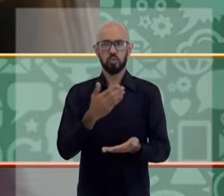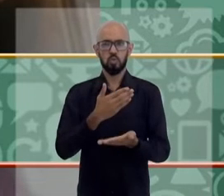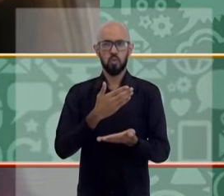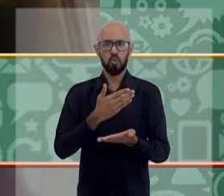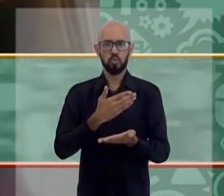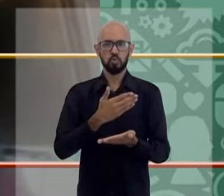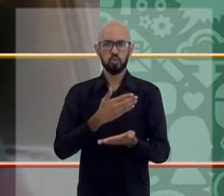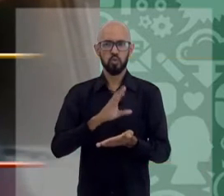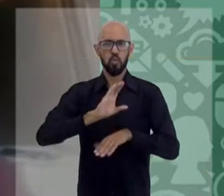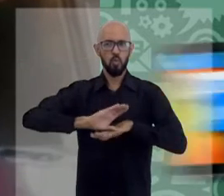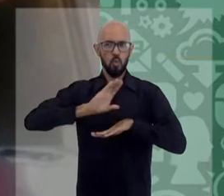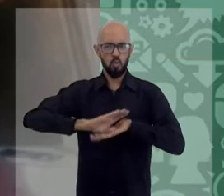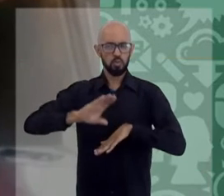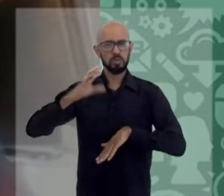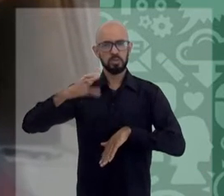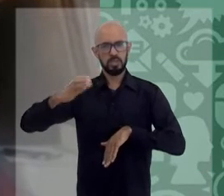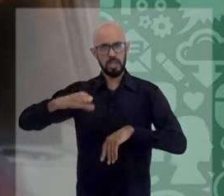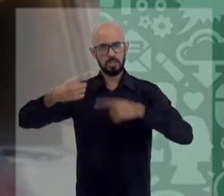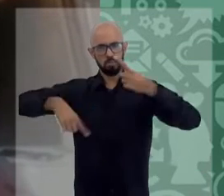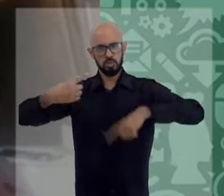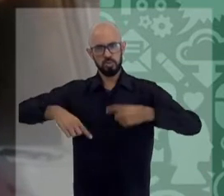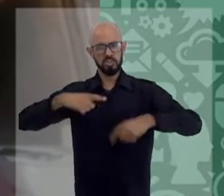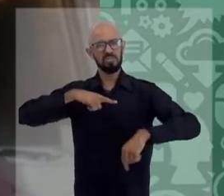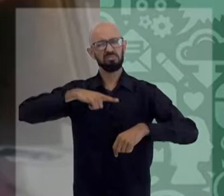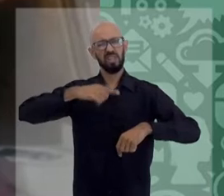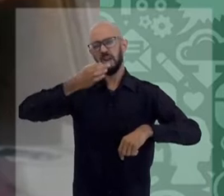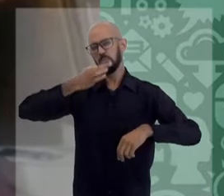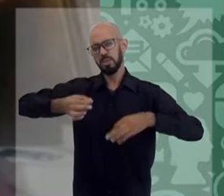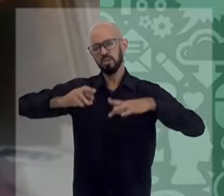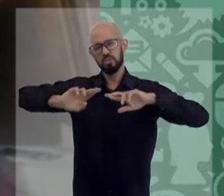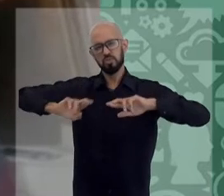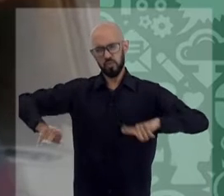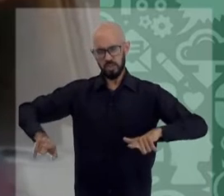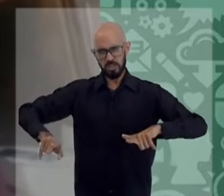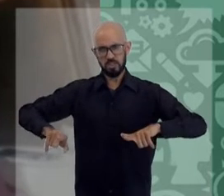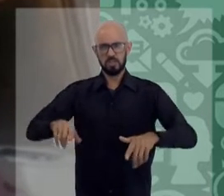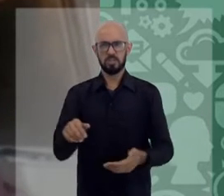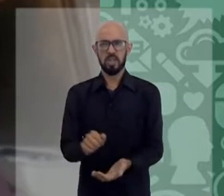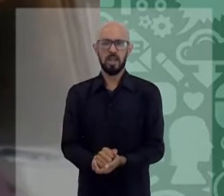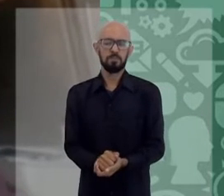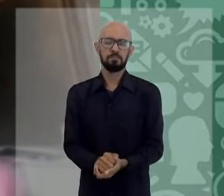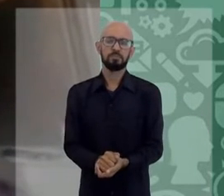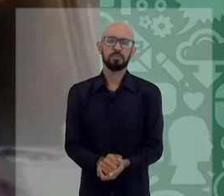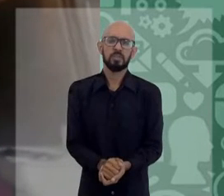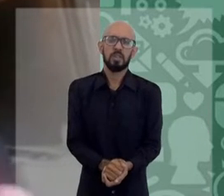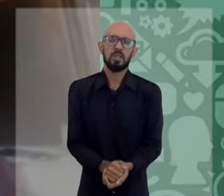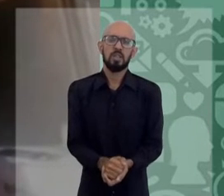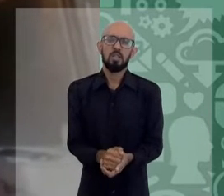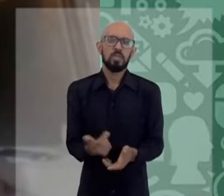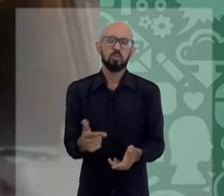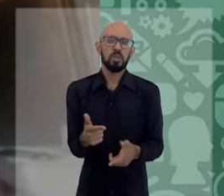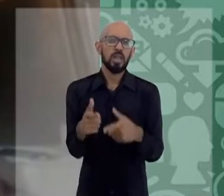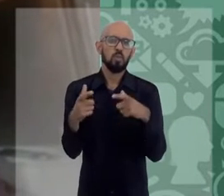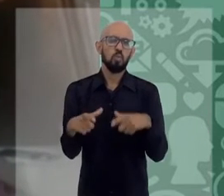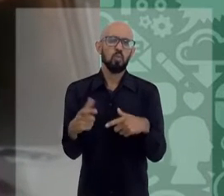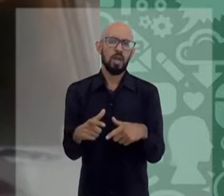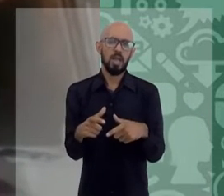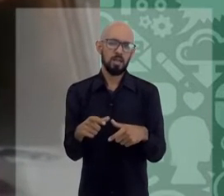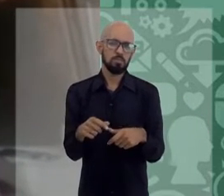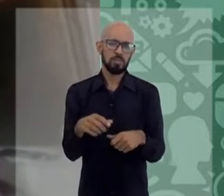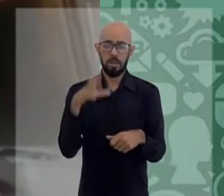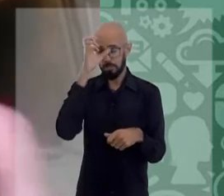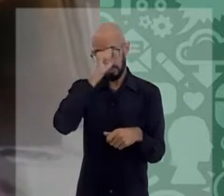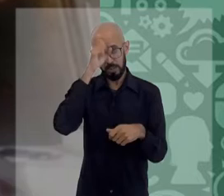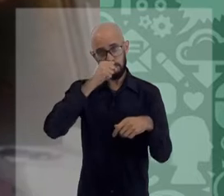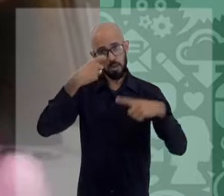ciência política da universidade, existe divergência, existem interpretações que são diferentes, como não existe esse local onde a gente vai aprender